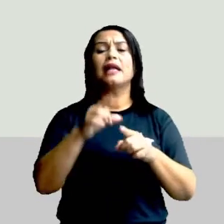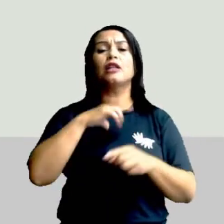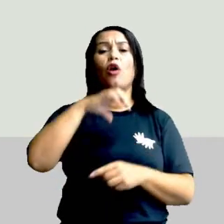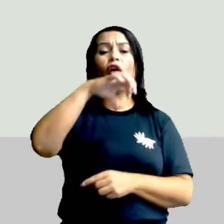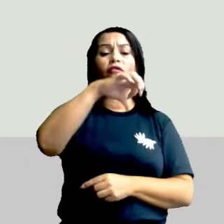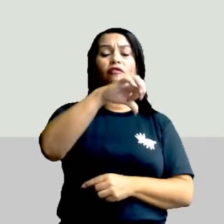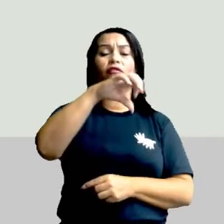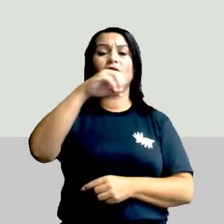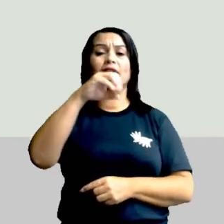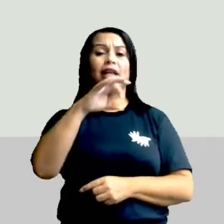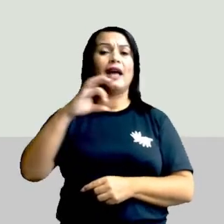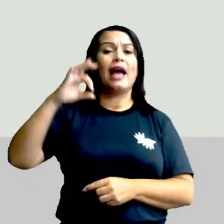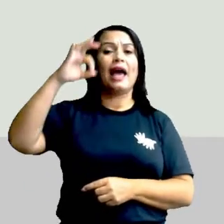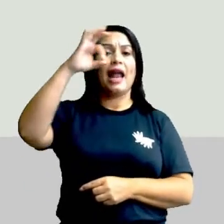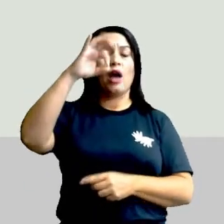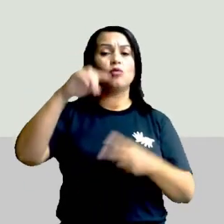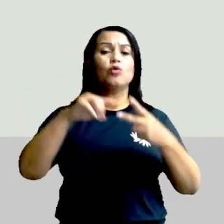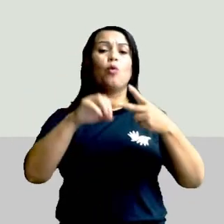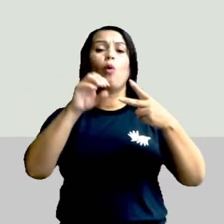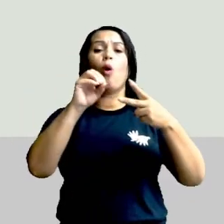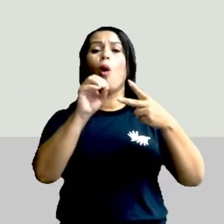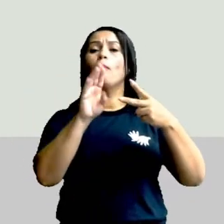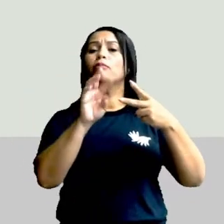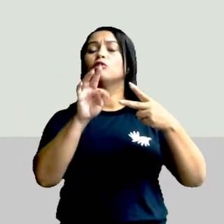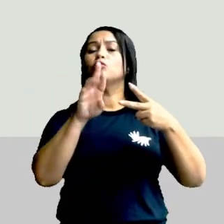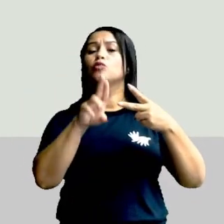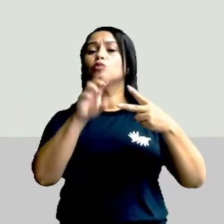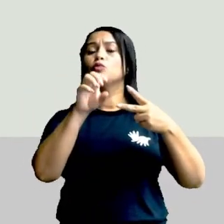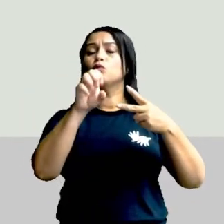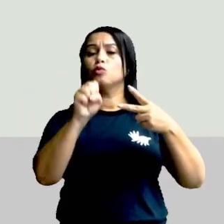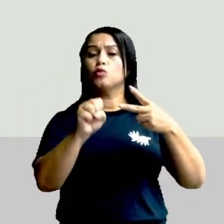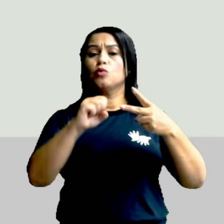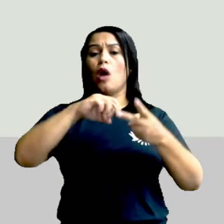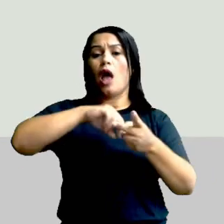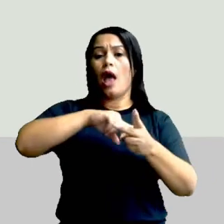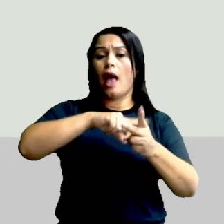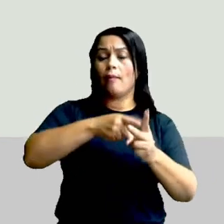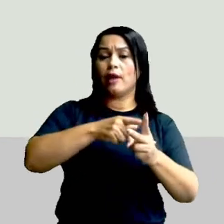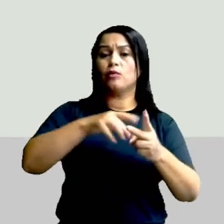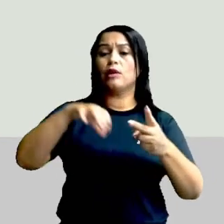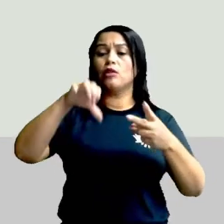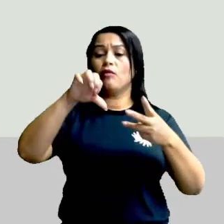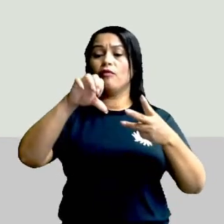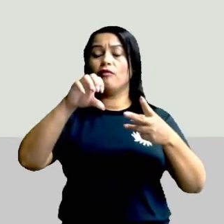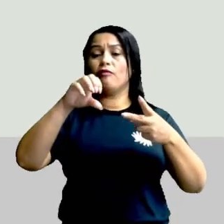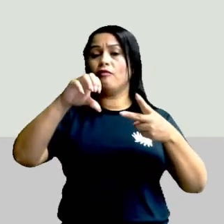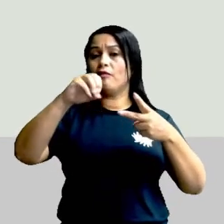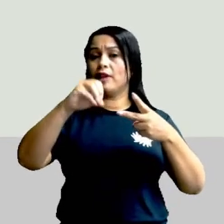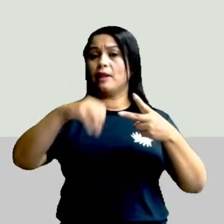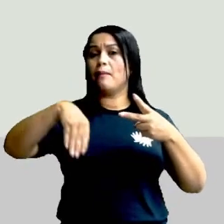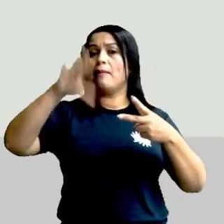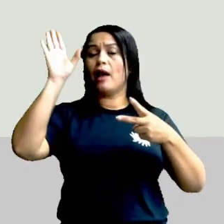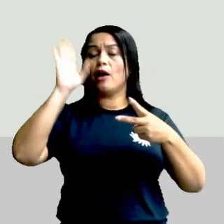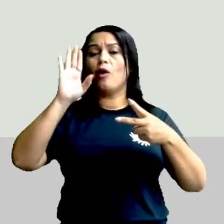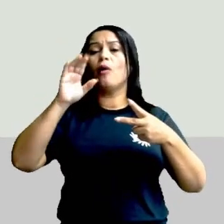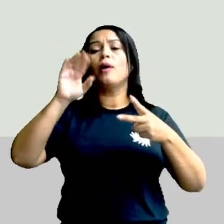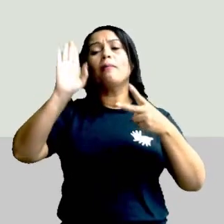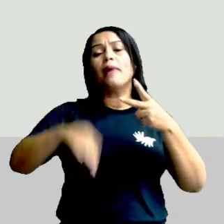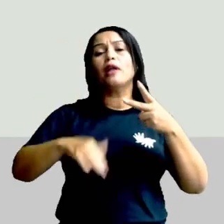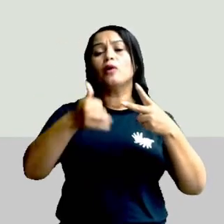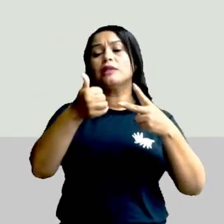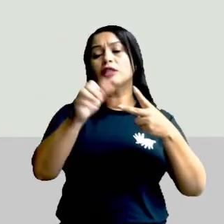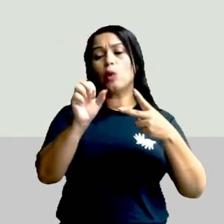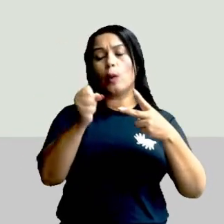90 graus o ângulo obtuso é abertura maior que 90 graus e menor que 180